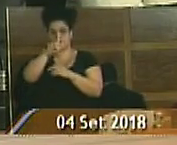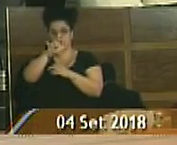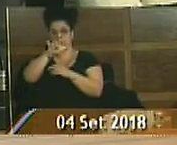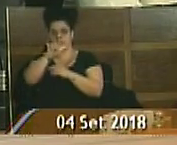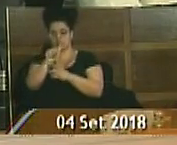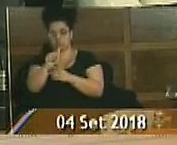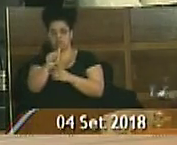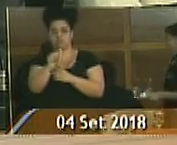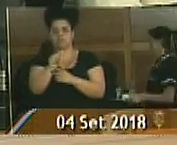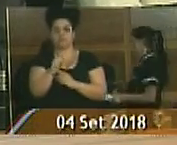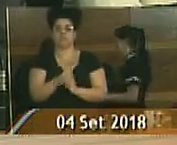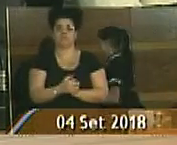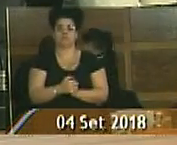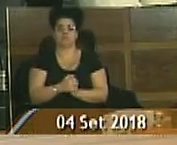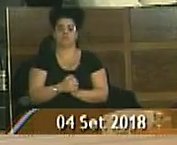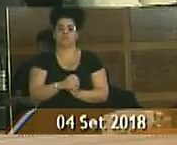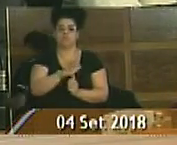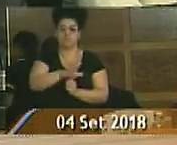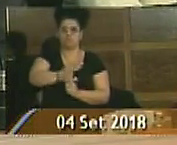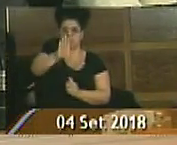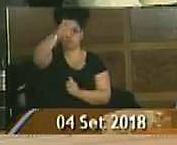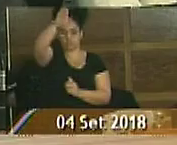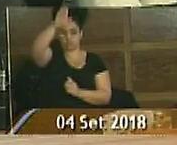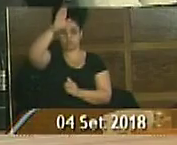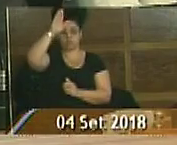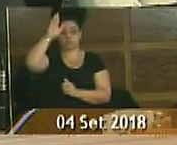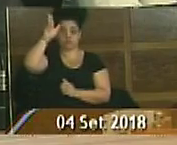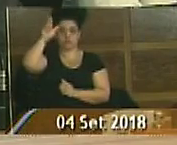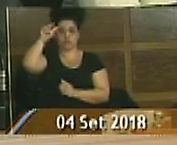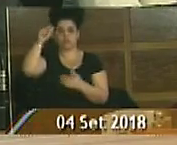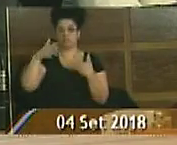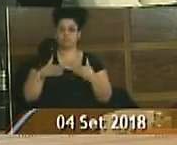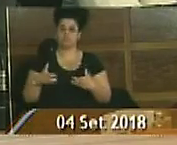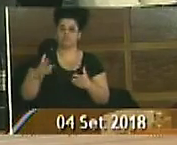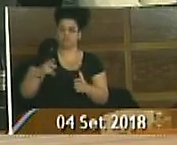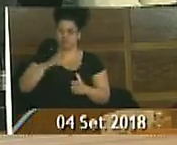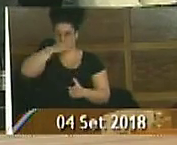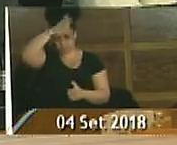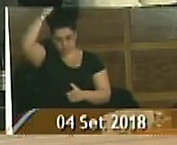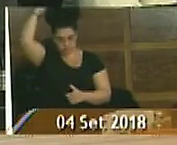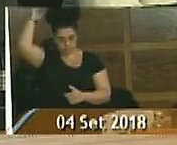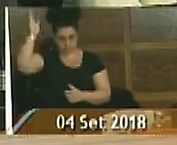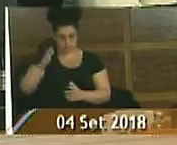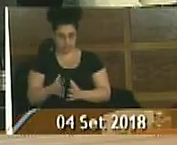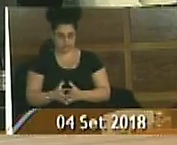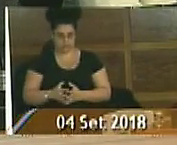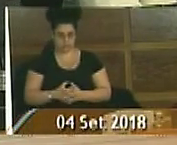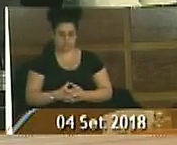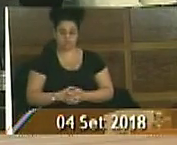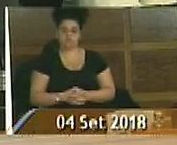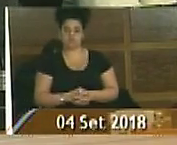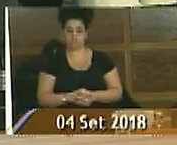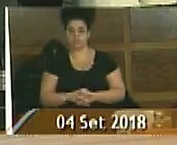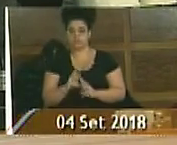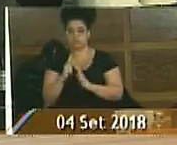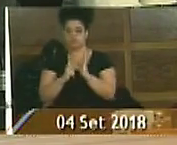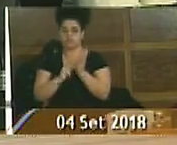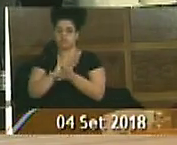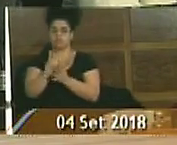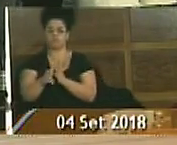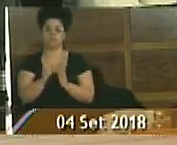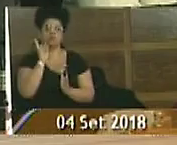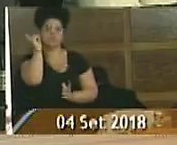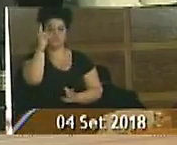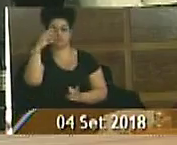Luísa Angélica, Cavalo Cansado, bairro Balneário. Indicação vereadora, projetos, indicação vereadora,